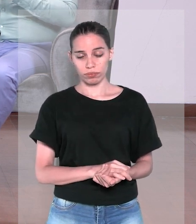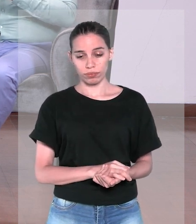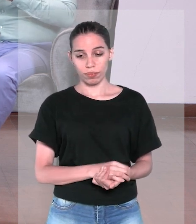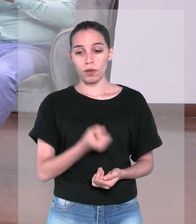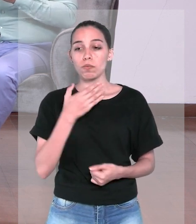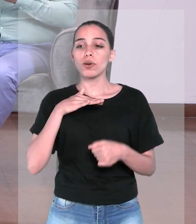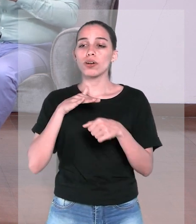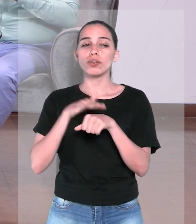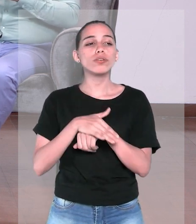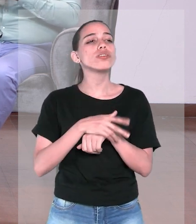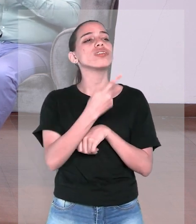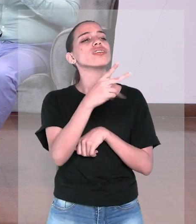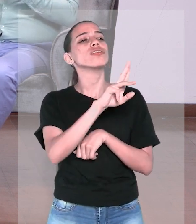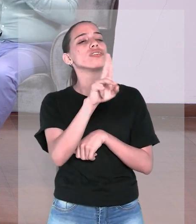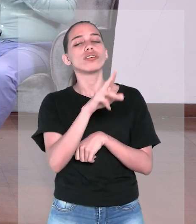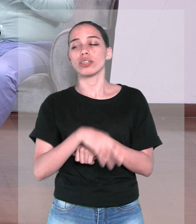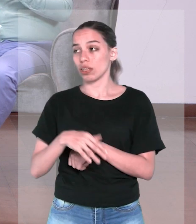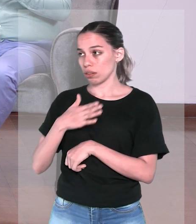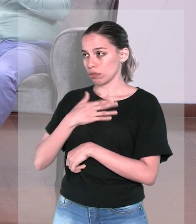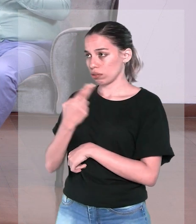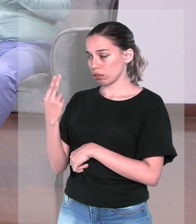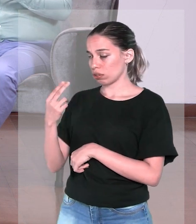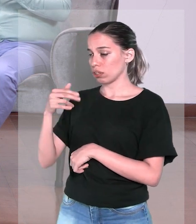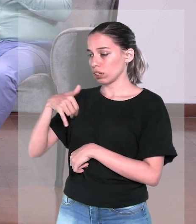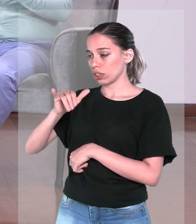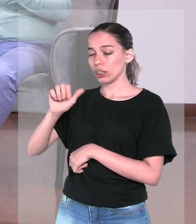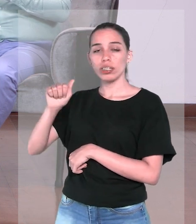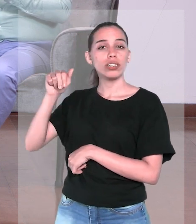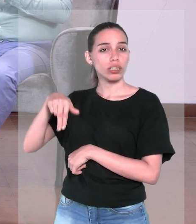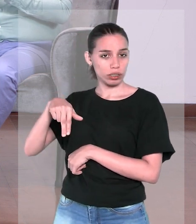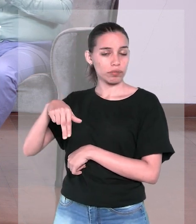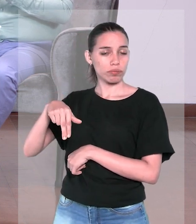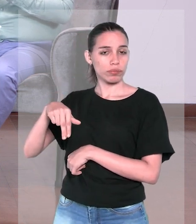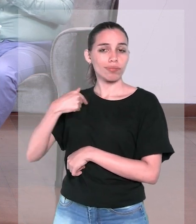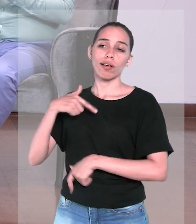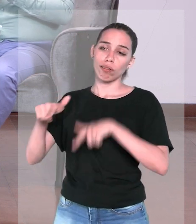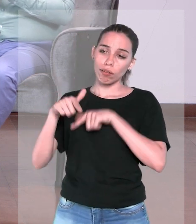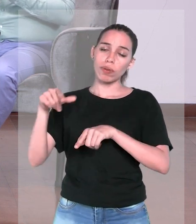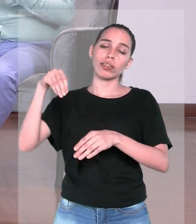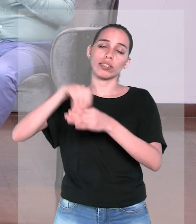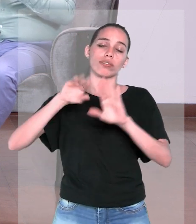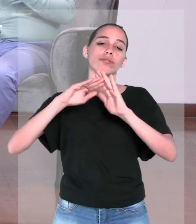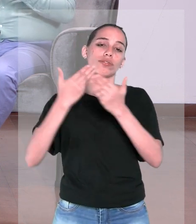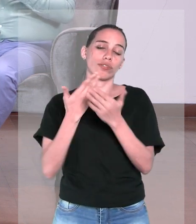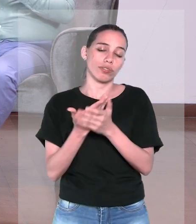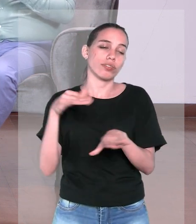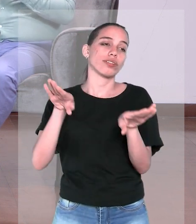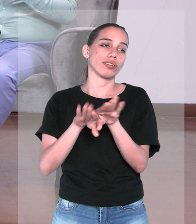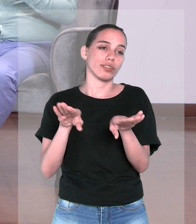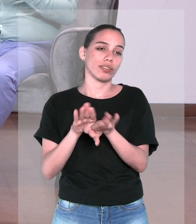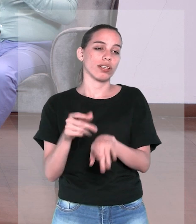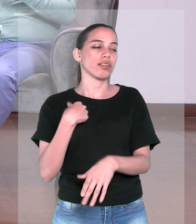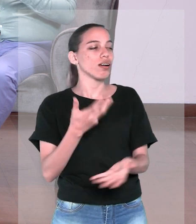eu acho que se a gente seguir isso, é um trabalho de prevenção em relação à Geração do Quarto. Mas